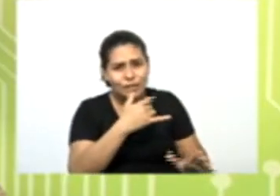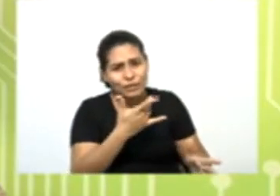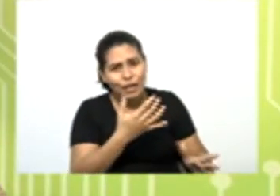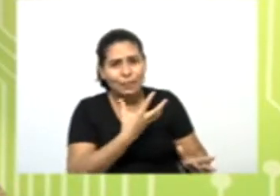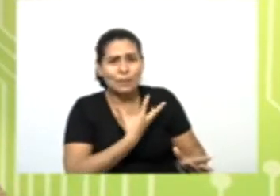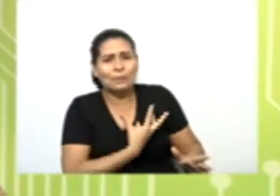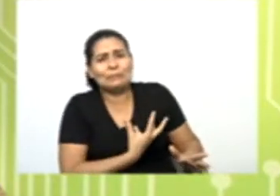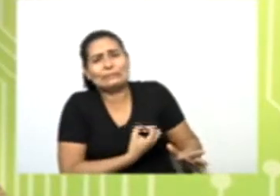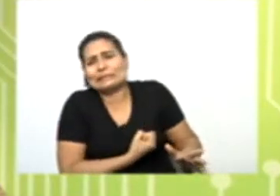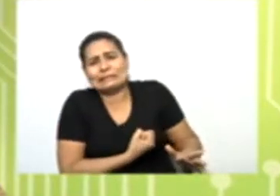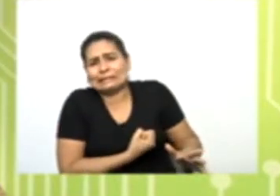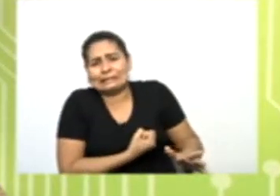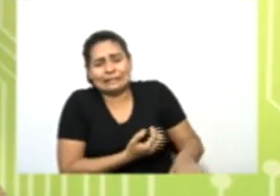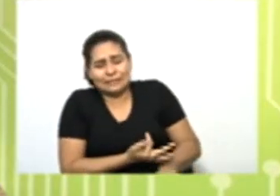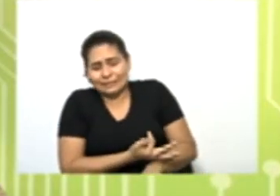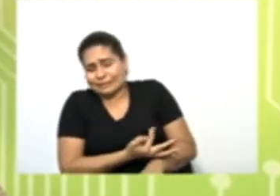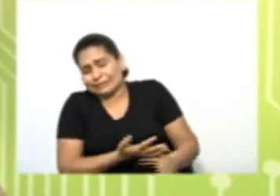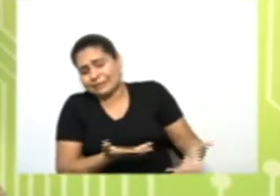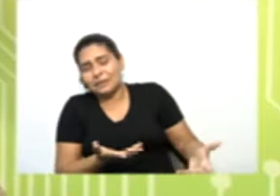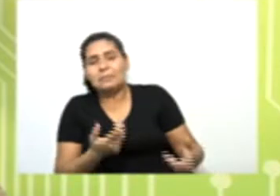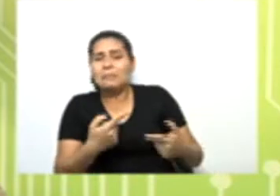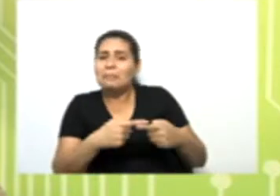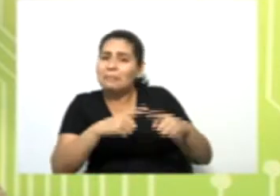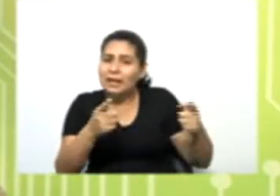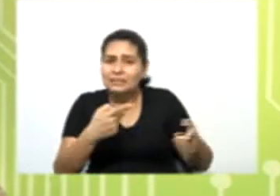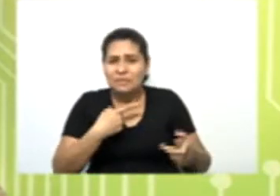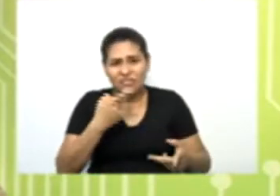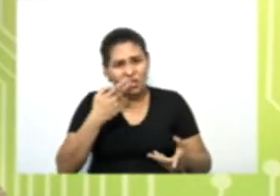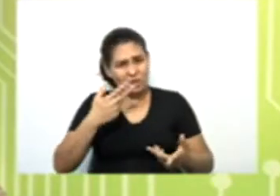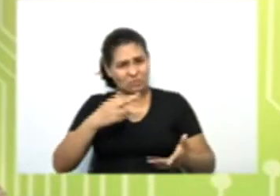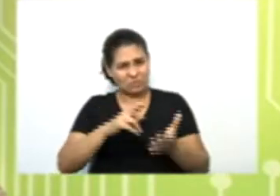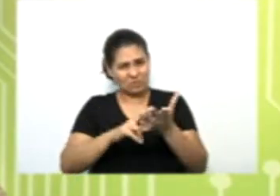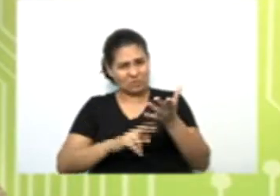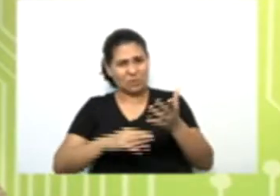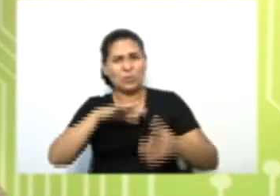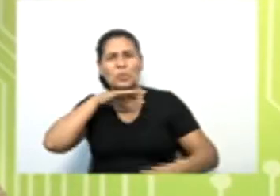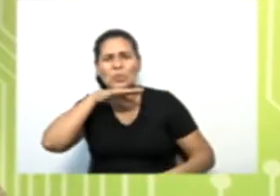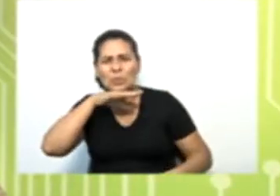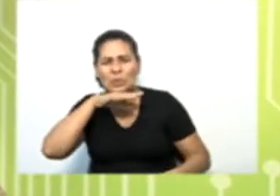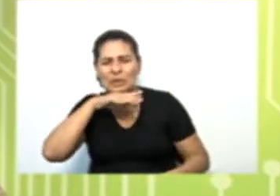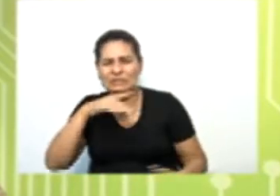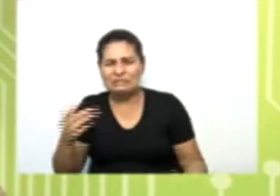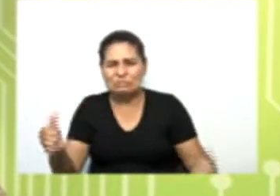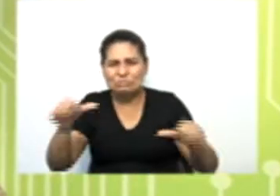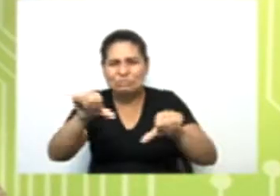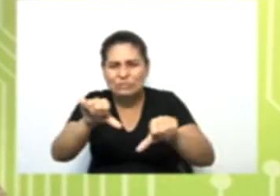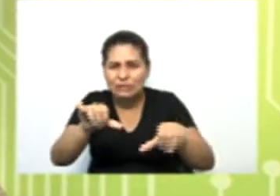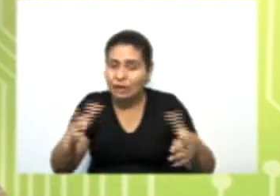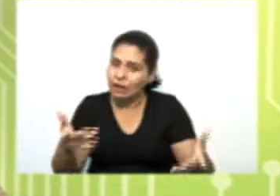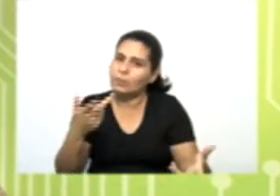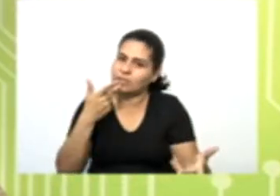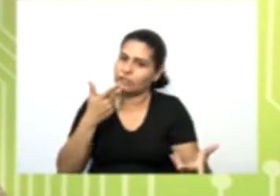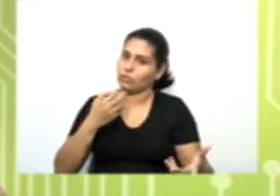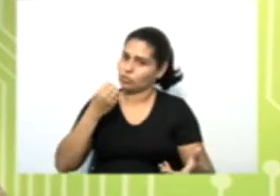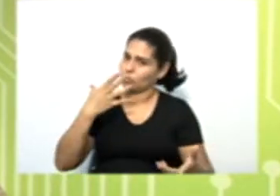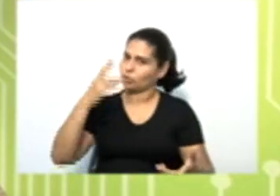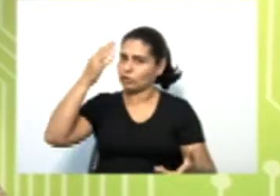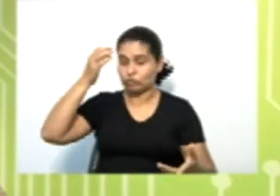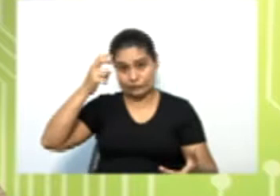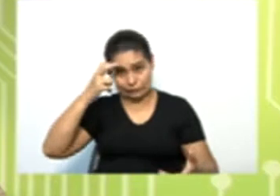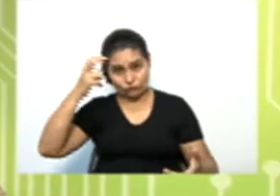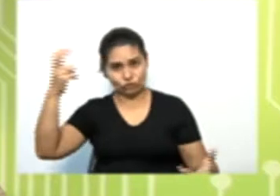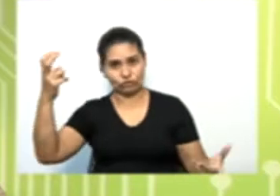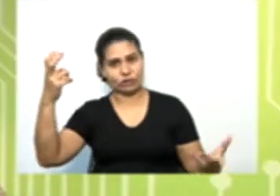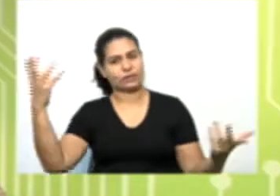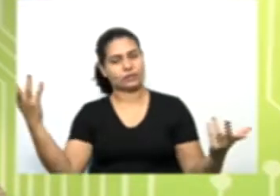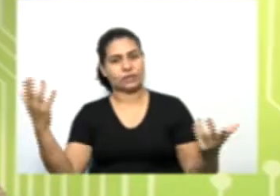ficar um pouco magoado? Vai, com certeza. Não é? Ele falou que o meu relatório não está bom, né? Que está uma porcaria. Mas vem cá, ele falou que eu sou bom. Ele falou que eu